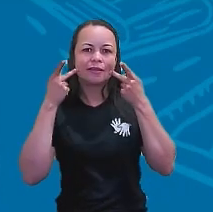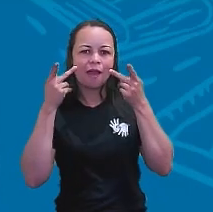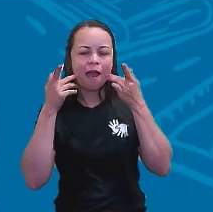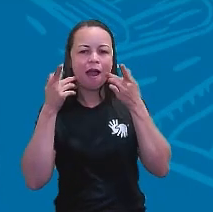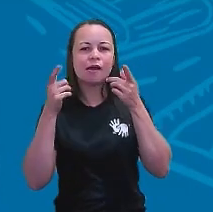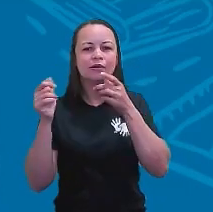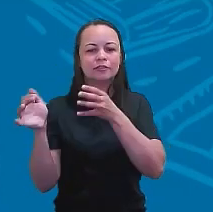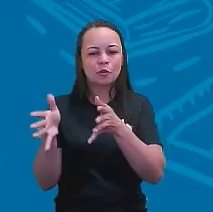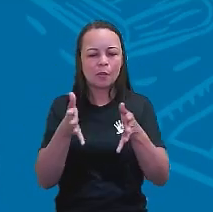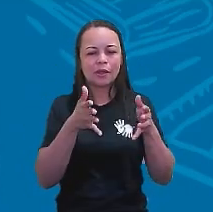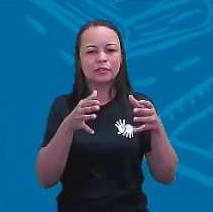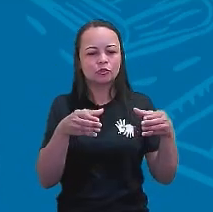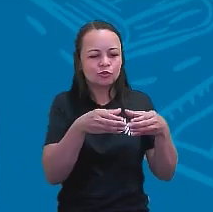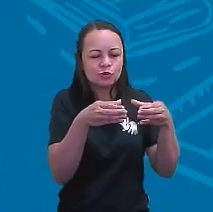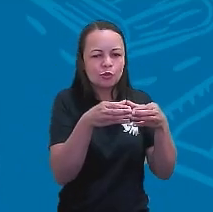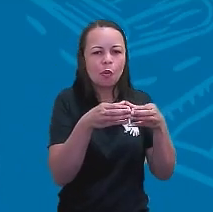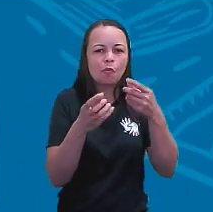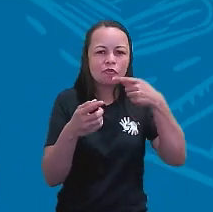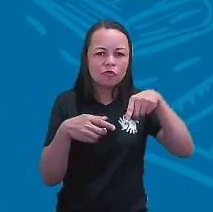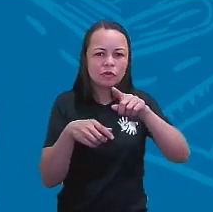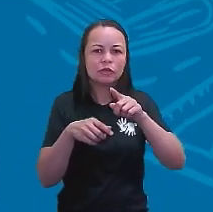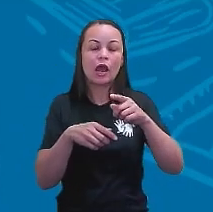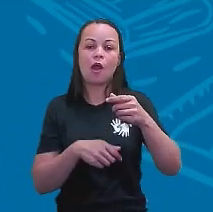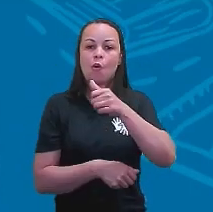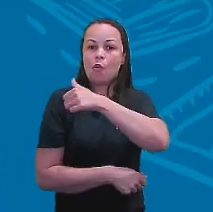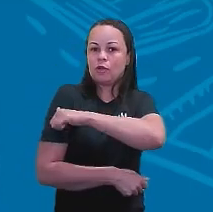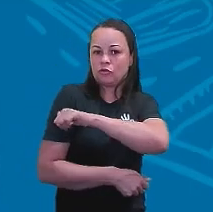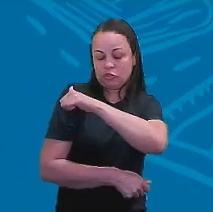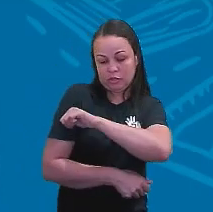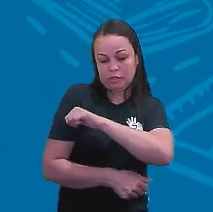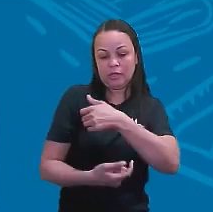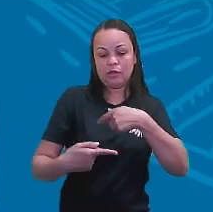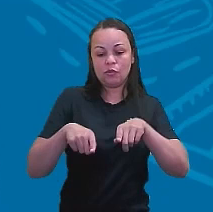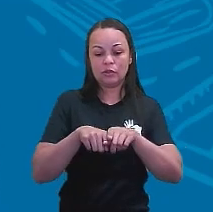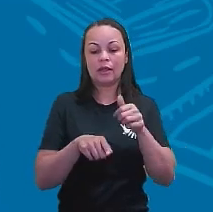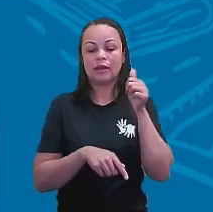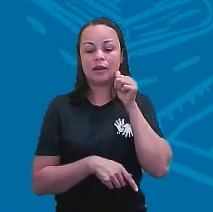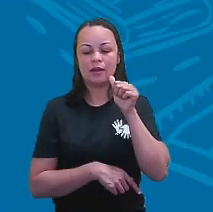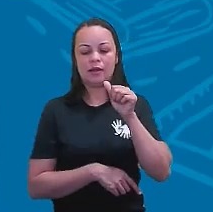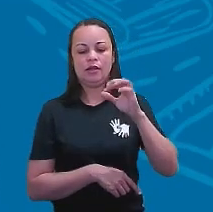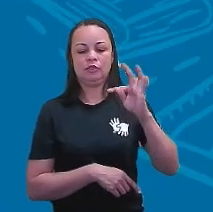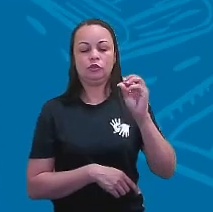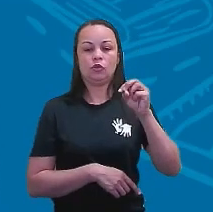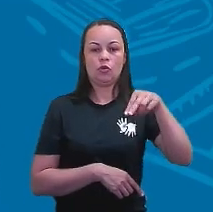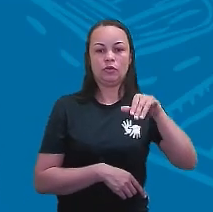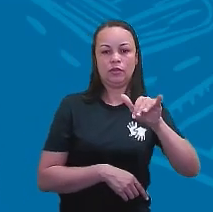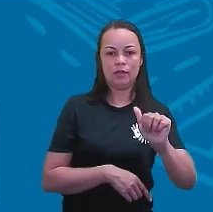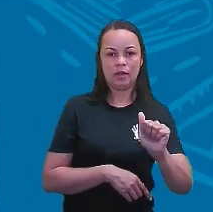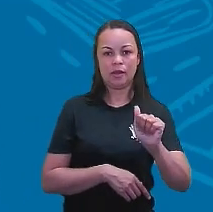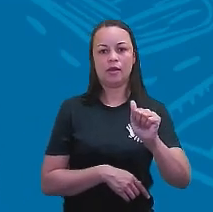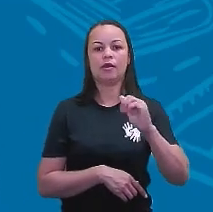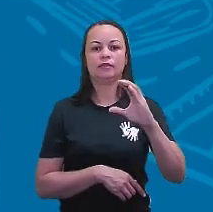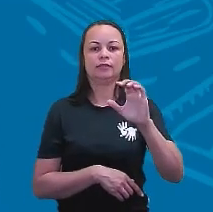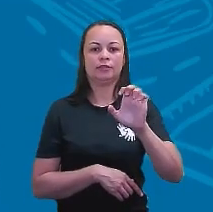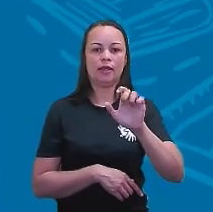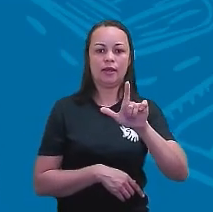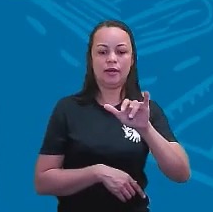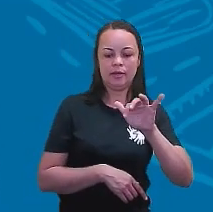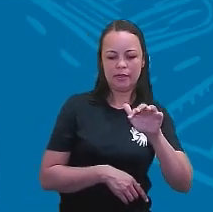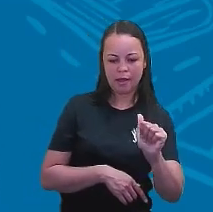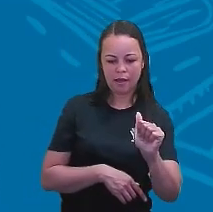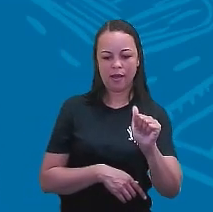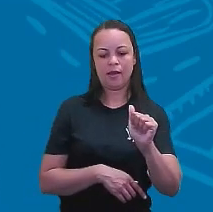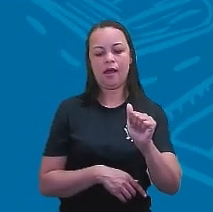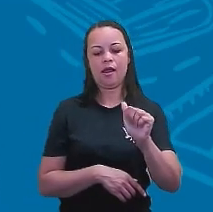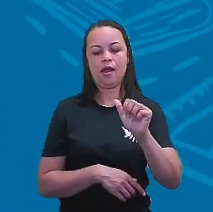por essa companhia aí, Tônia Celi Altran. Então, em 1962, ela é apresentada